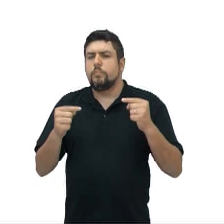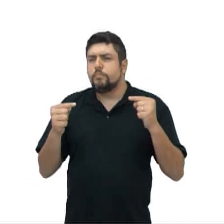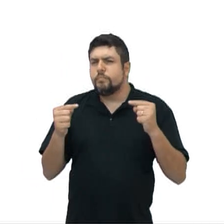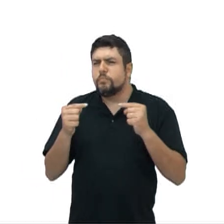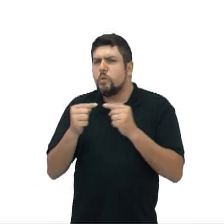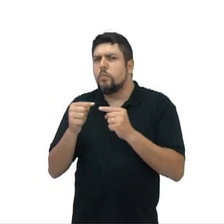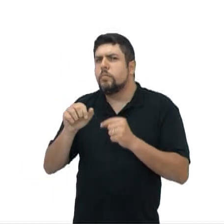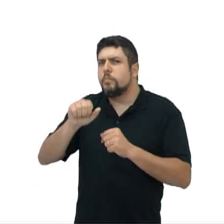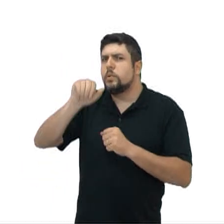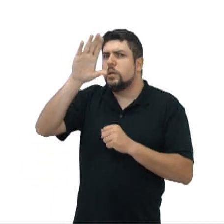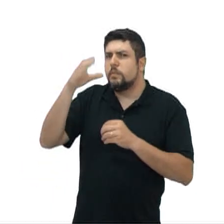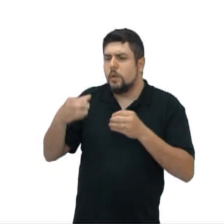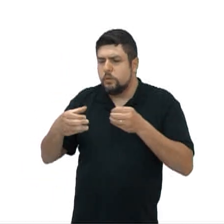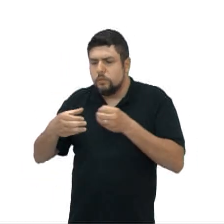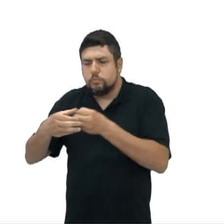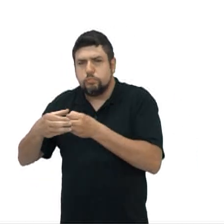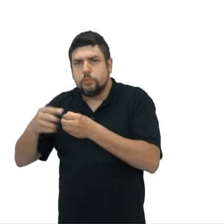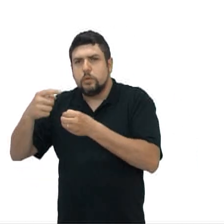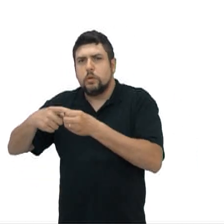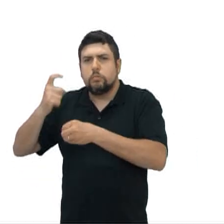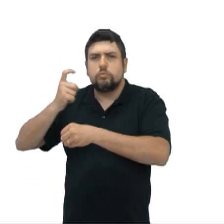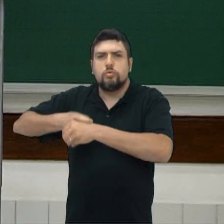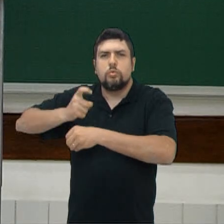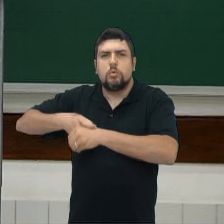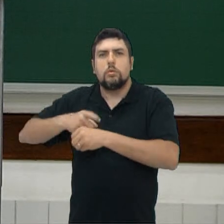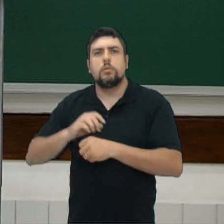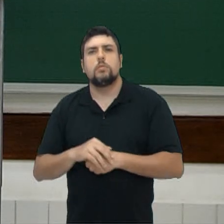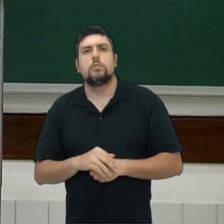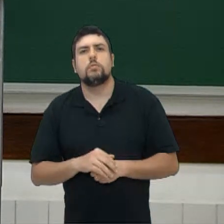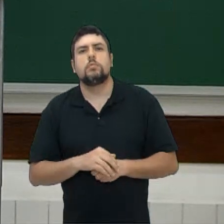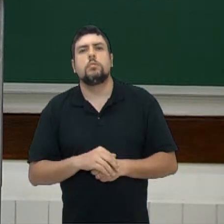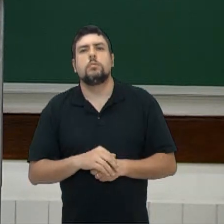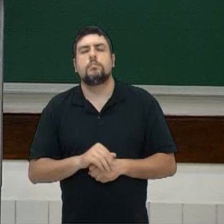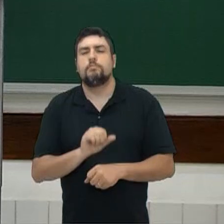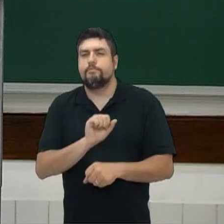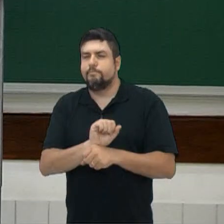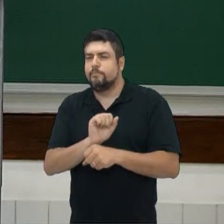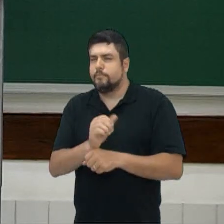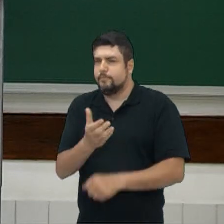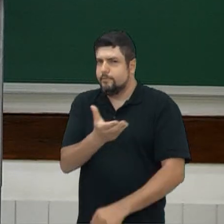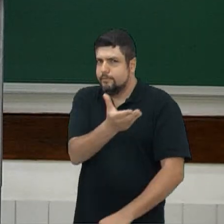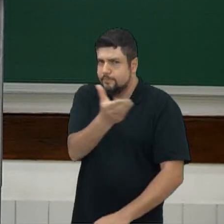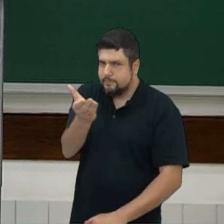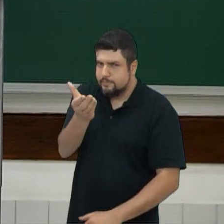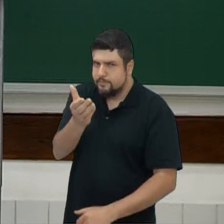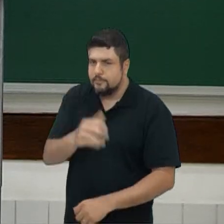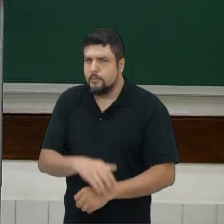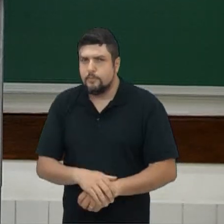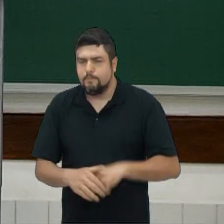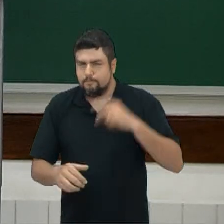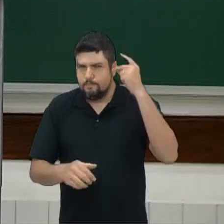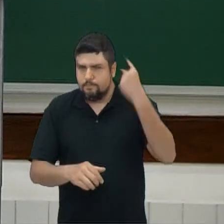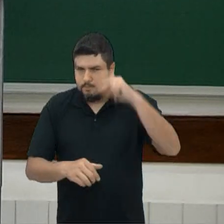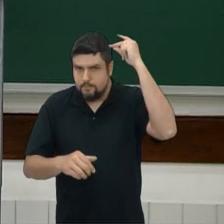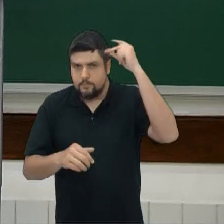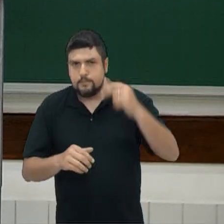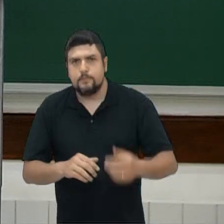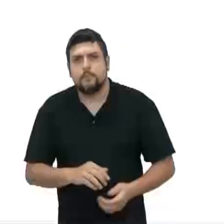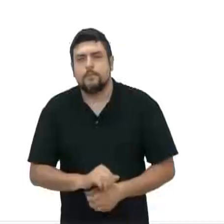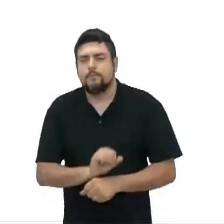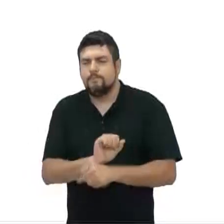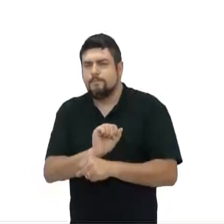provável desse sólido. Aham, tô esperando vocês aí. Manda ver.